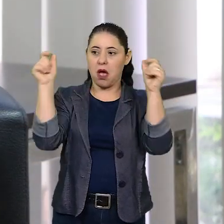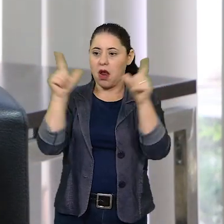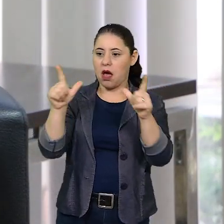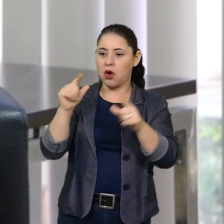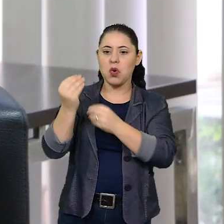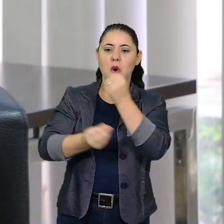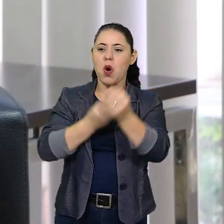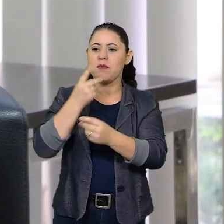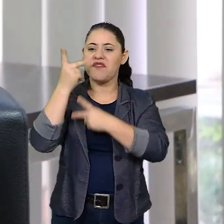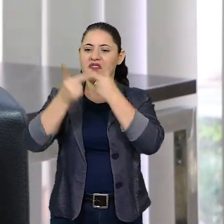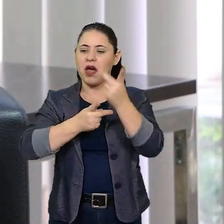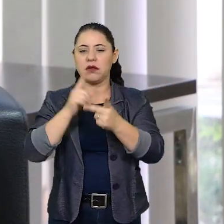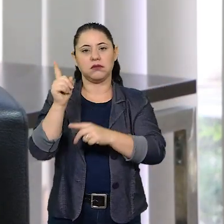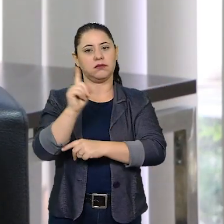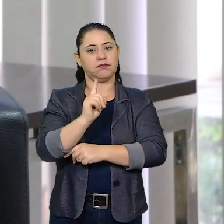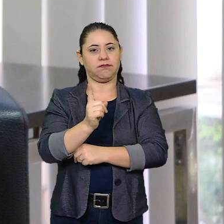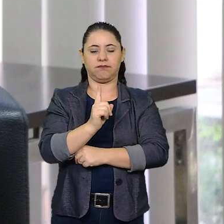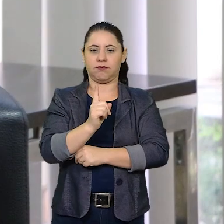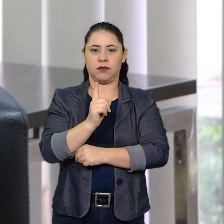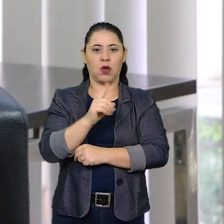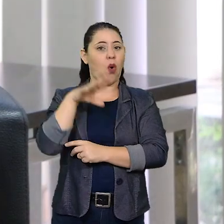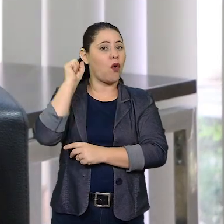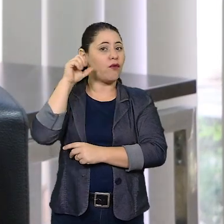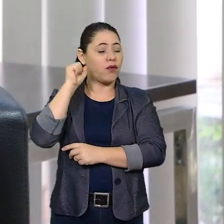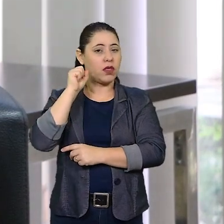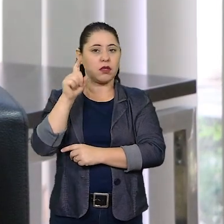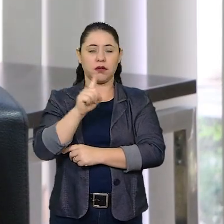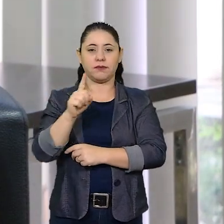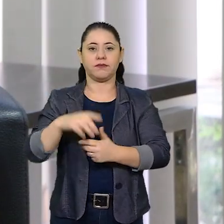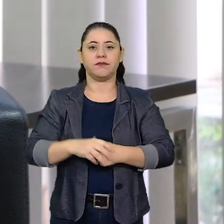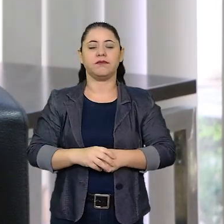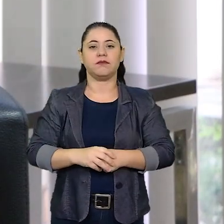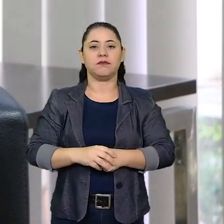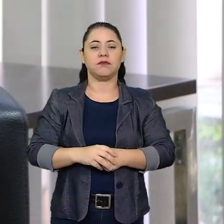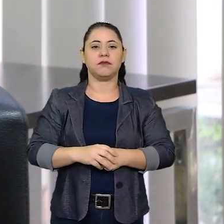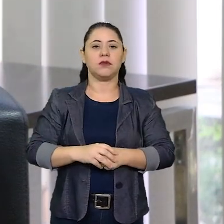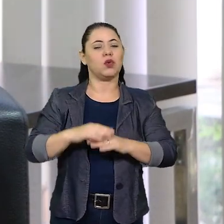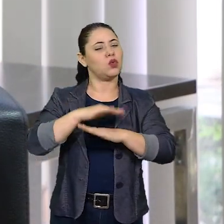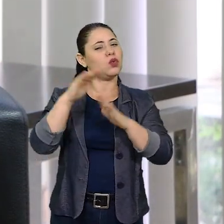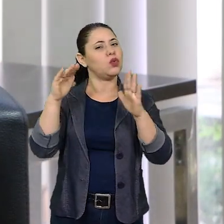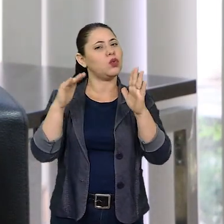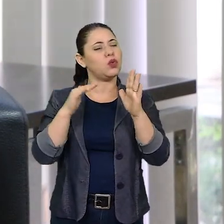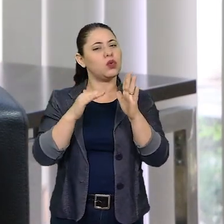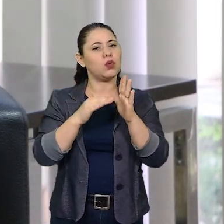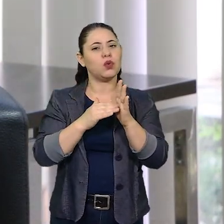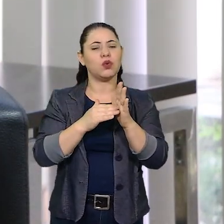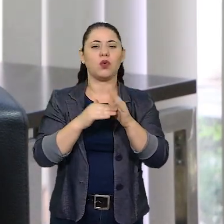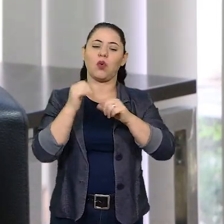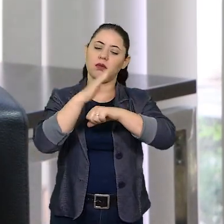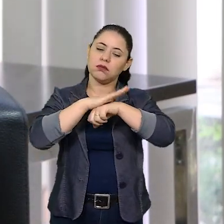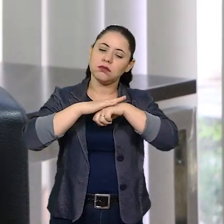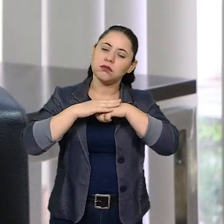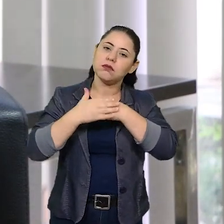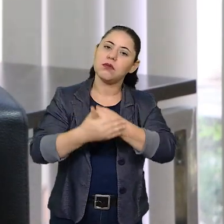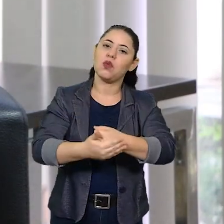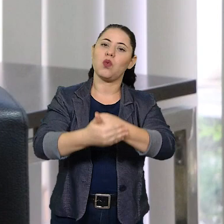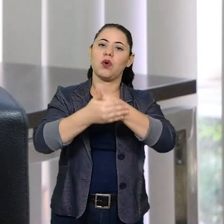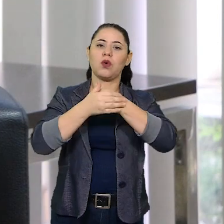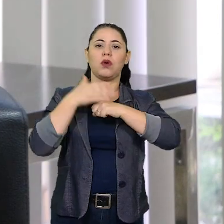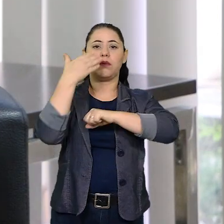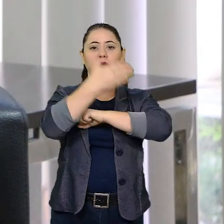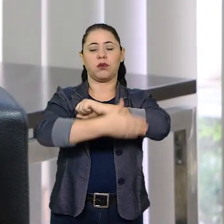é alertado sobre a forma como está sendo ouvida, e tudo isso visando